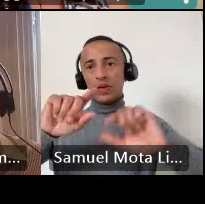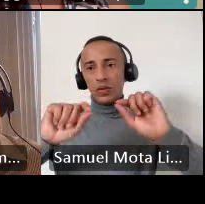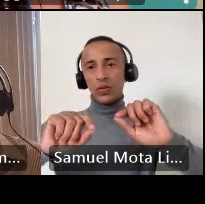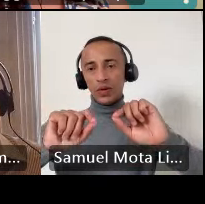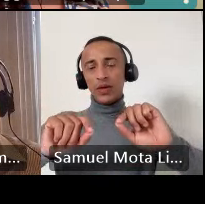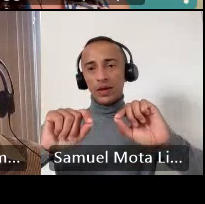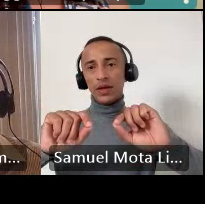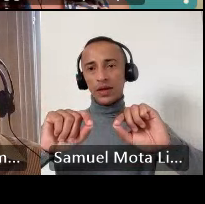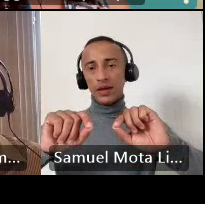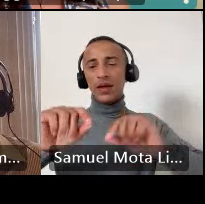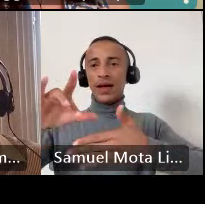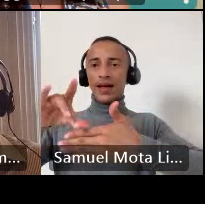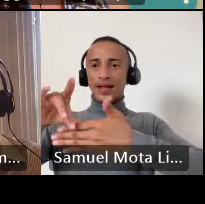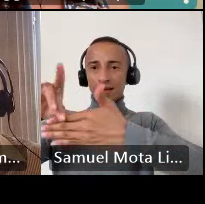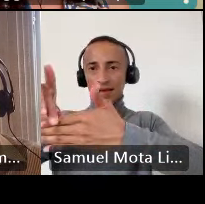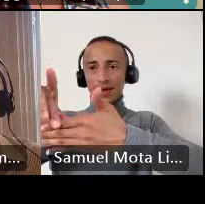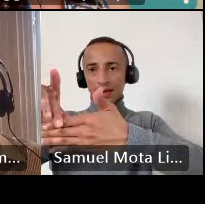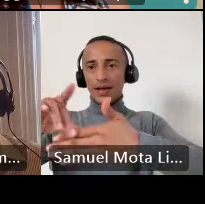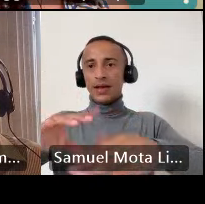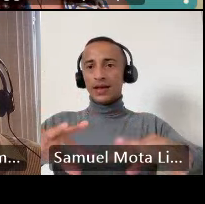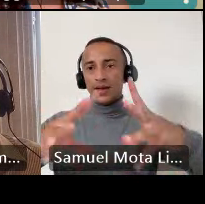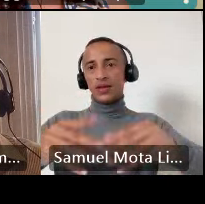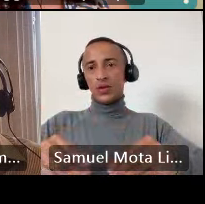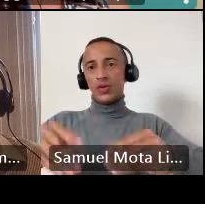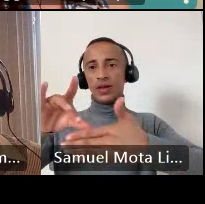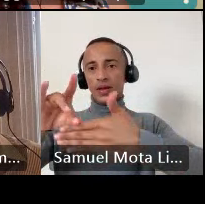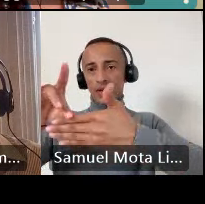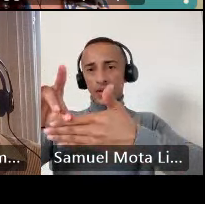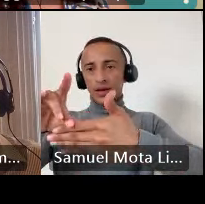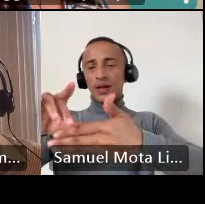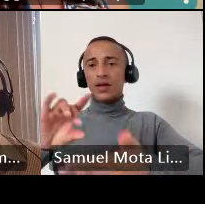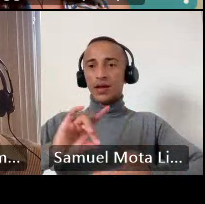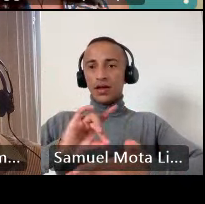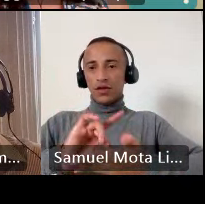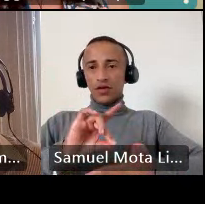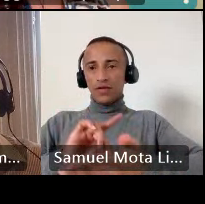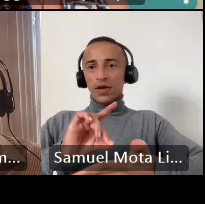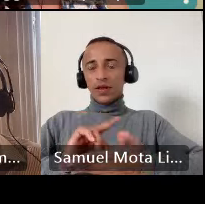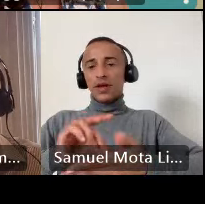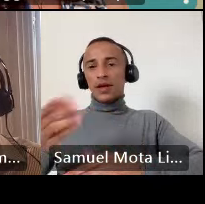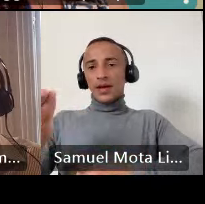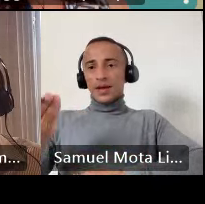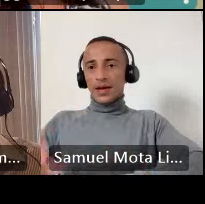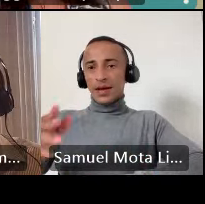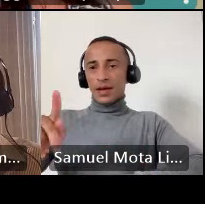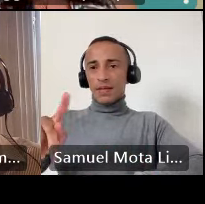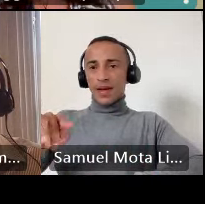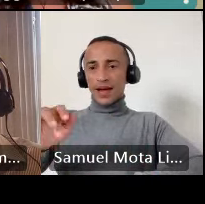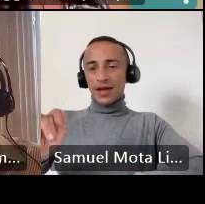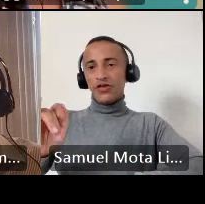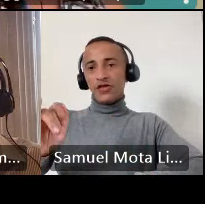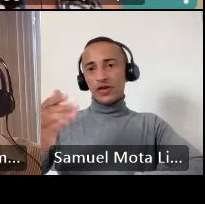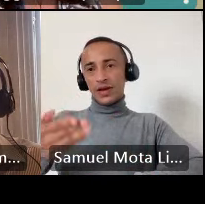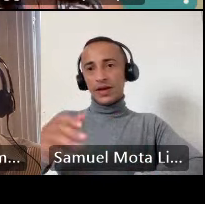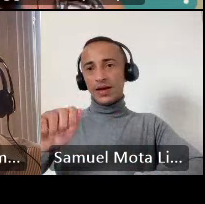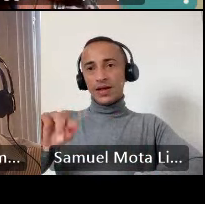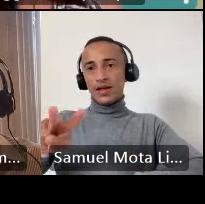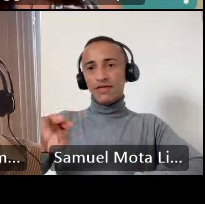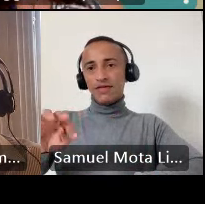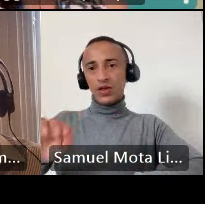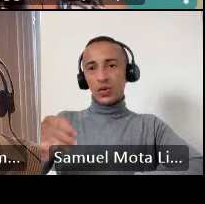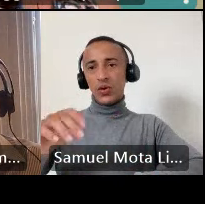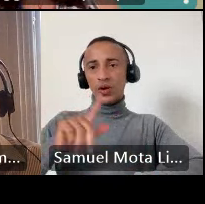a liderança né as lideranças íntegras né p e Ana Vitória eh que assumem a responsabilidade